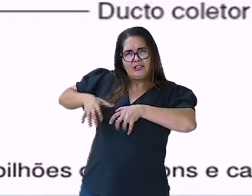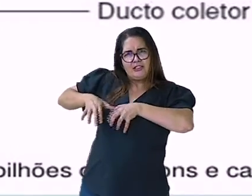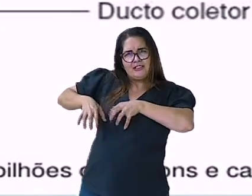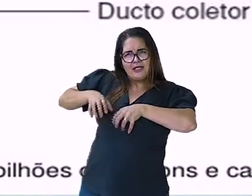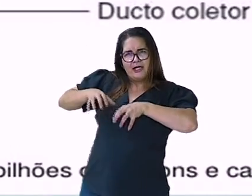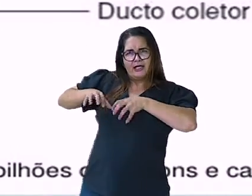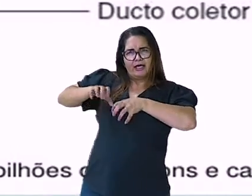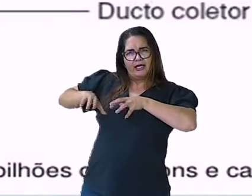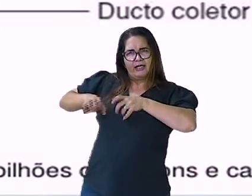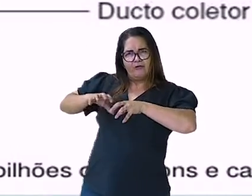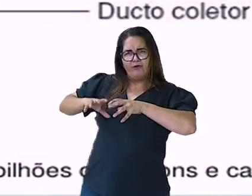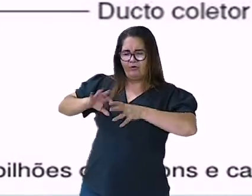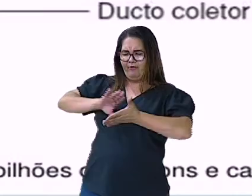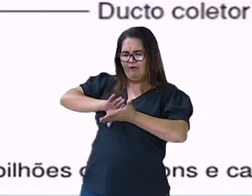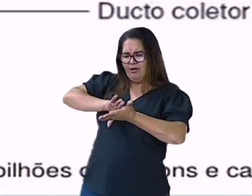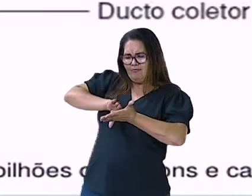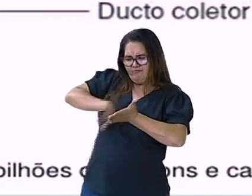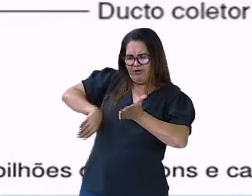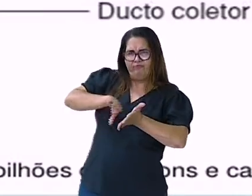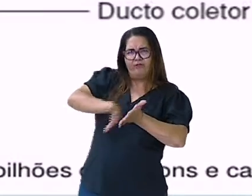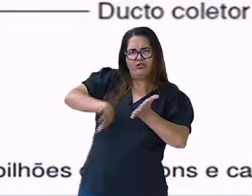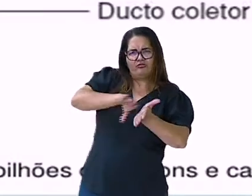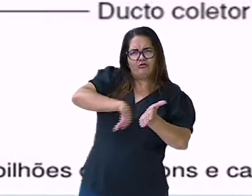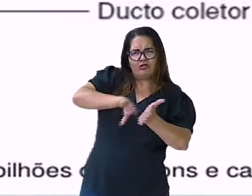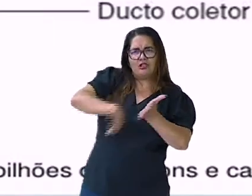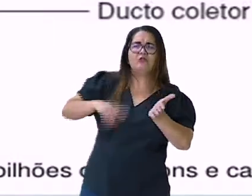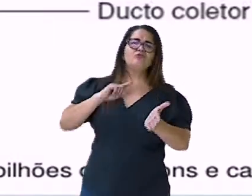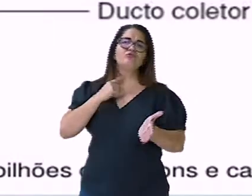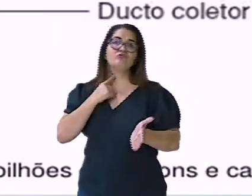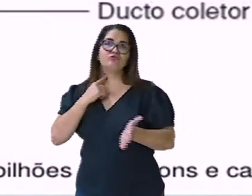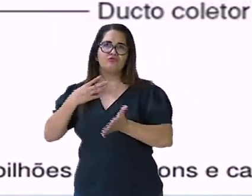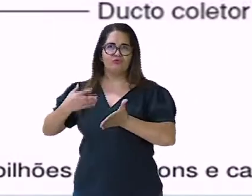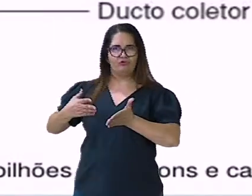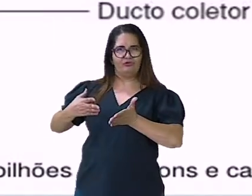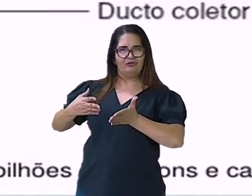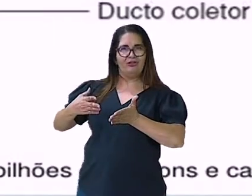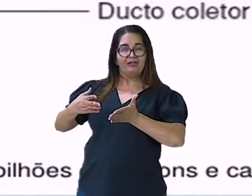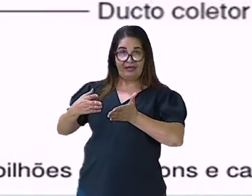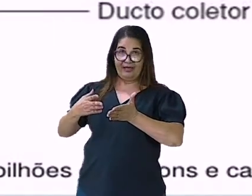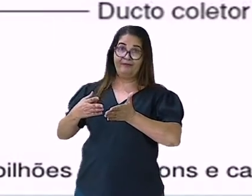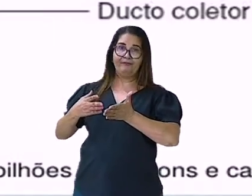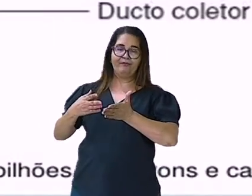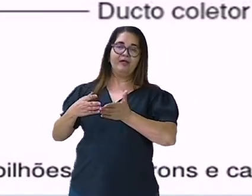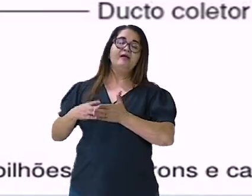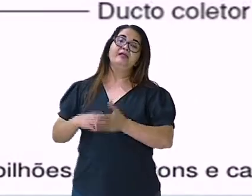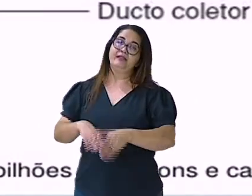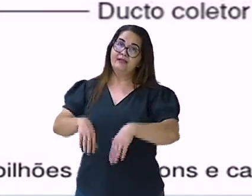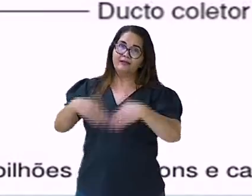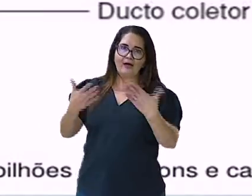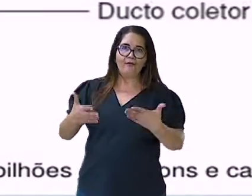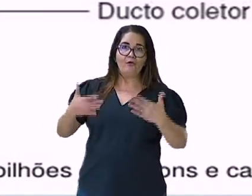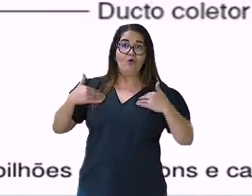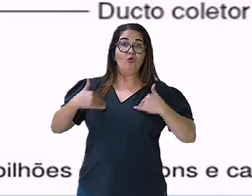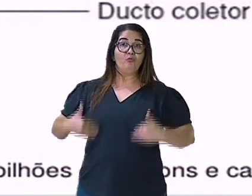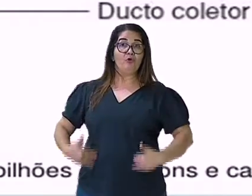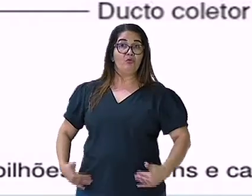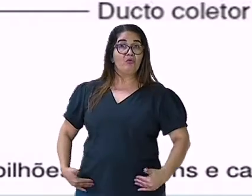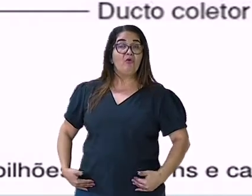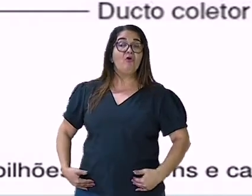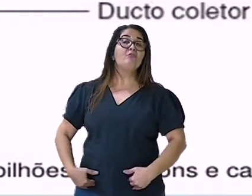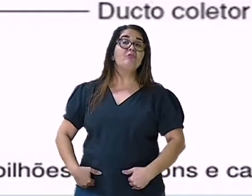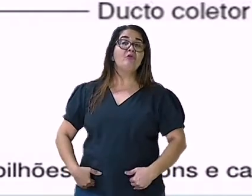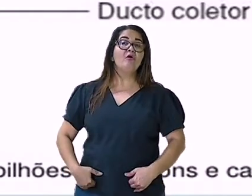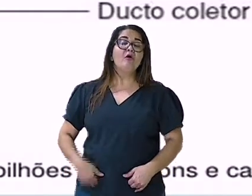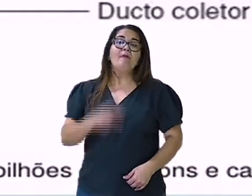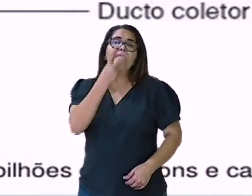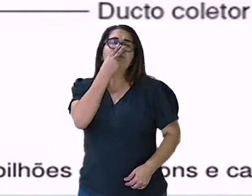ali. Ah, eu preciso disso, eu preciso daquilo, eu ficar pensando o tempo todo. O meu corpo é uma máquina perfeita,